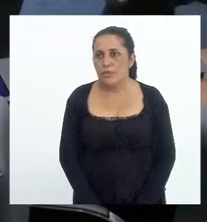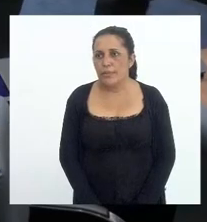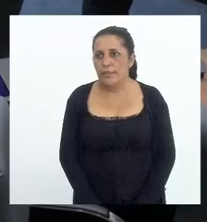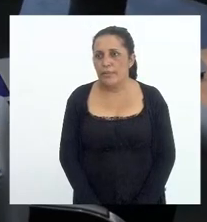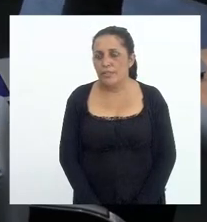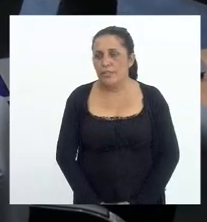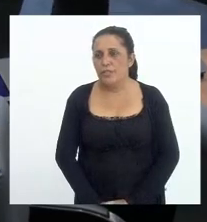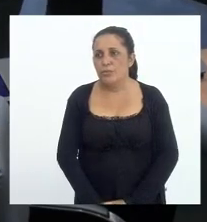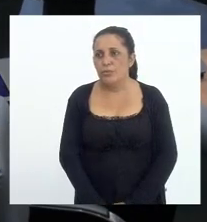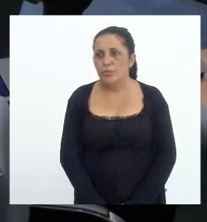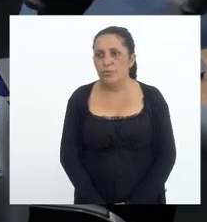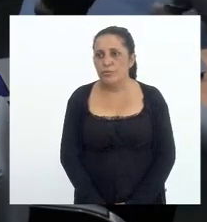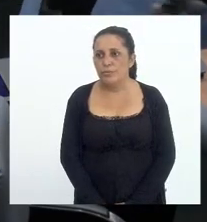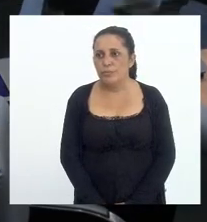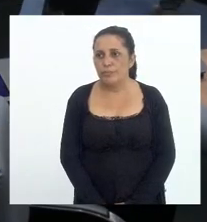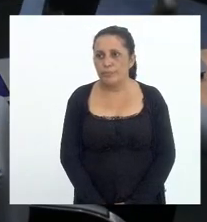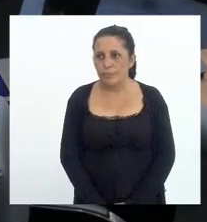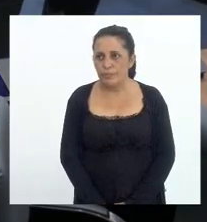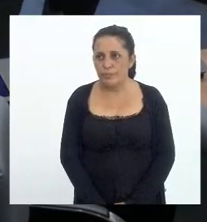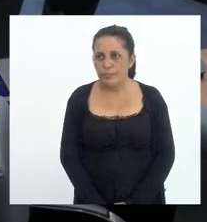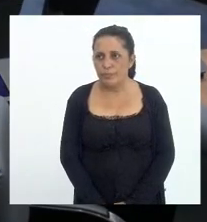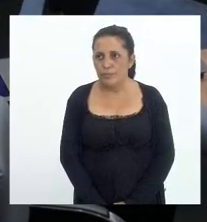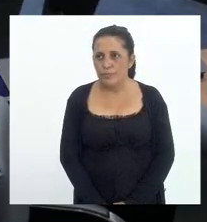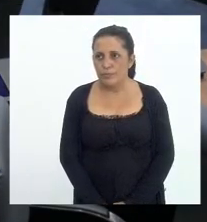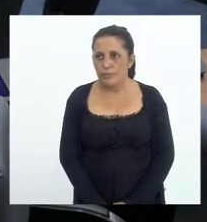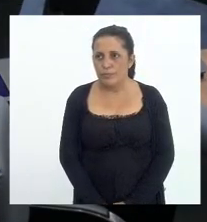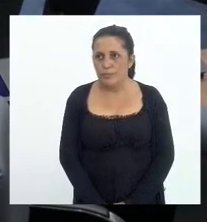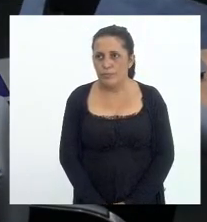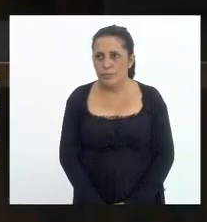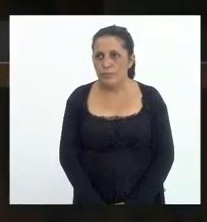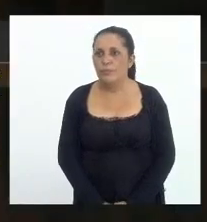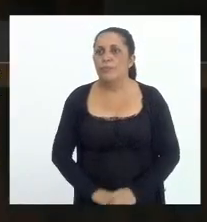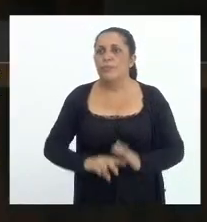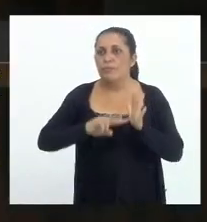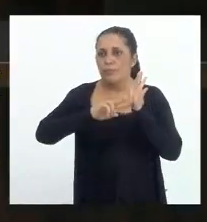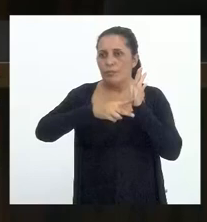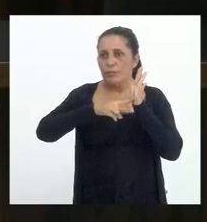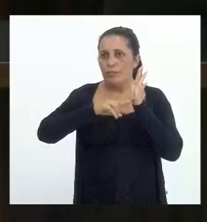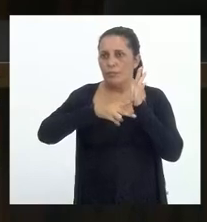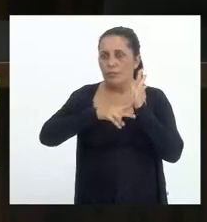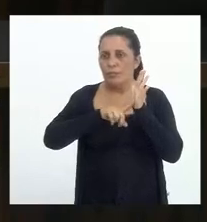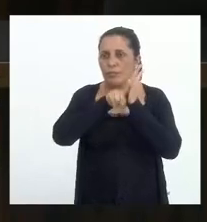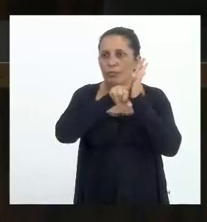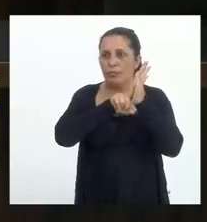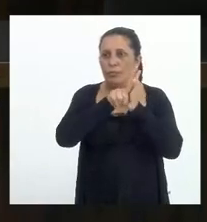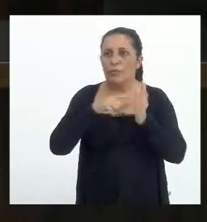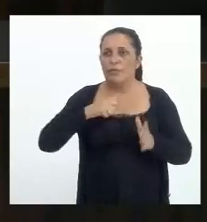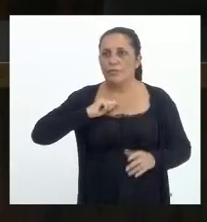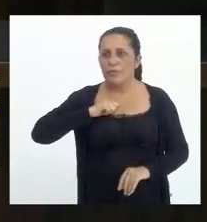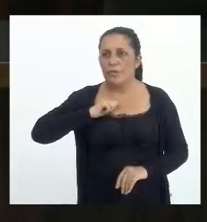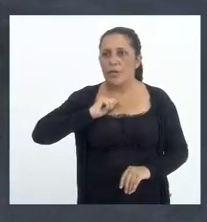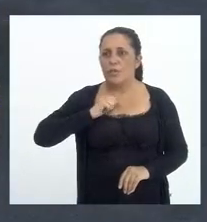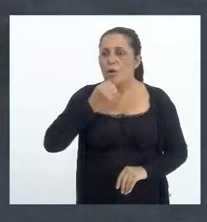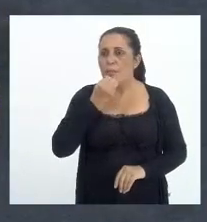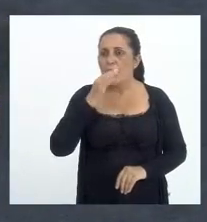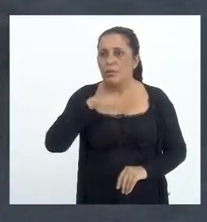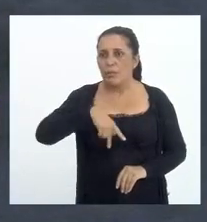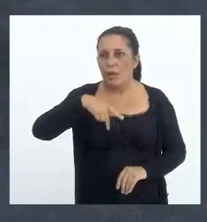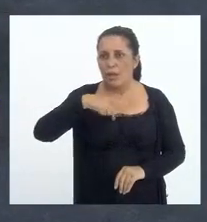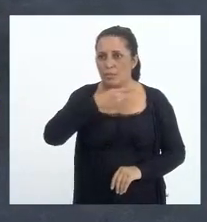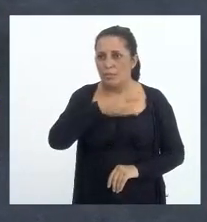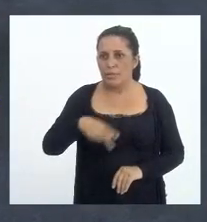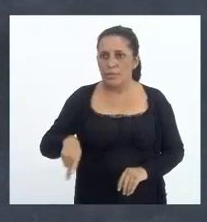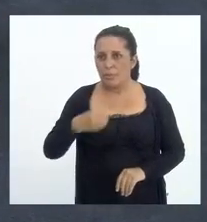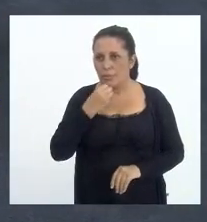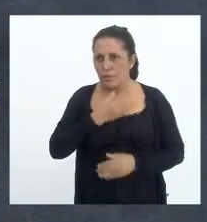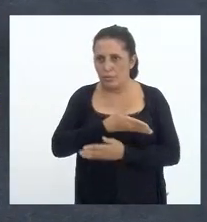Sindicato dos Auditores. Alexandre Mello, do Sindicato dos Auditores Fiscais, por favor, 3 minutos. Boa tarde, presidente. Boa